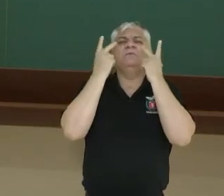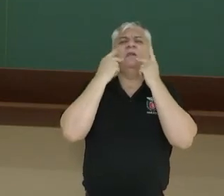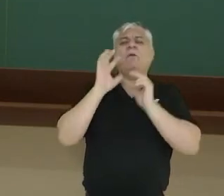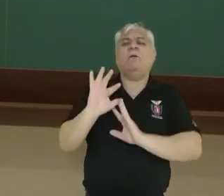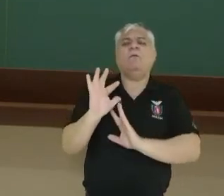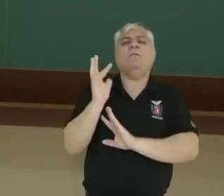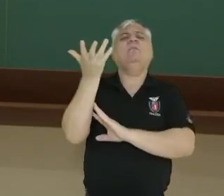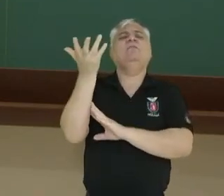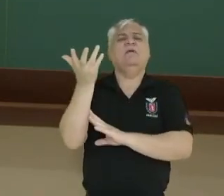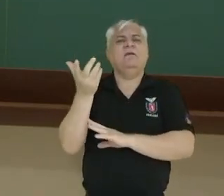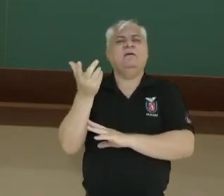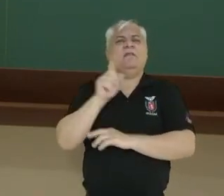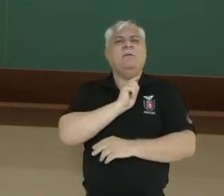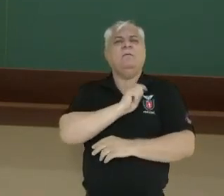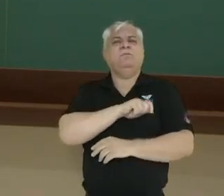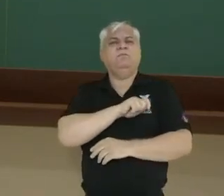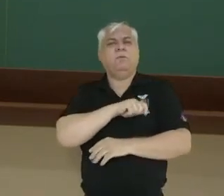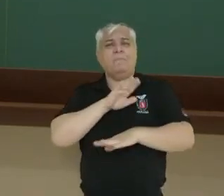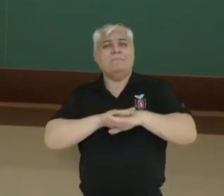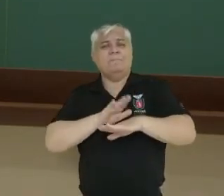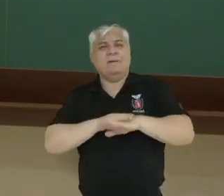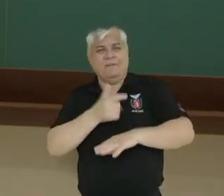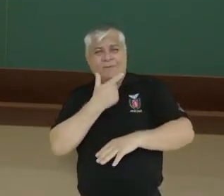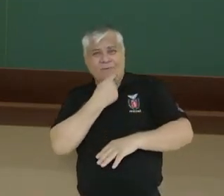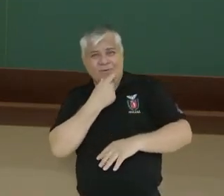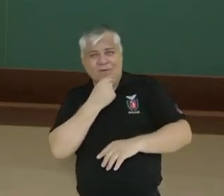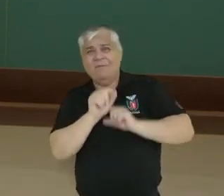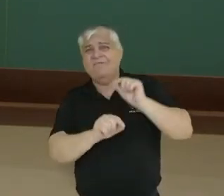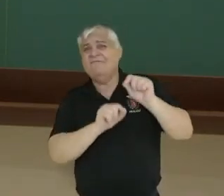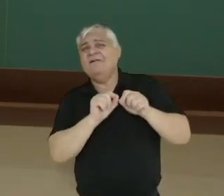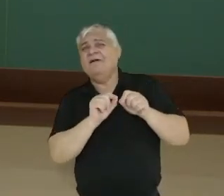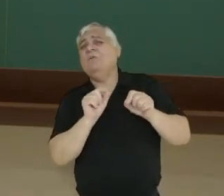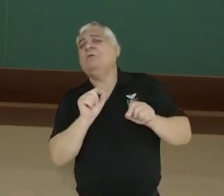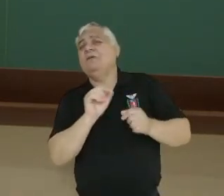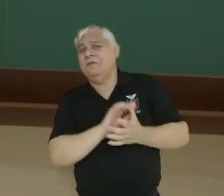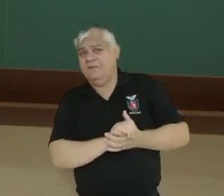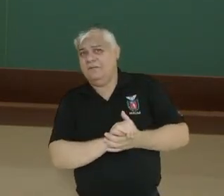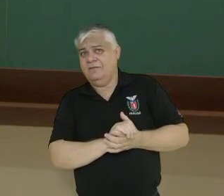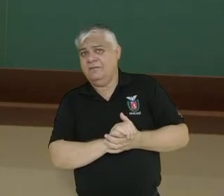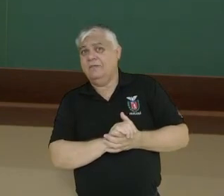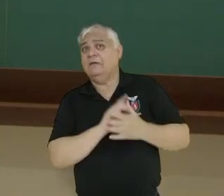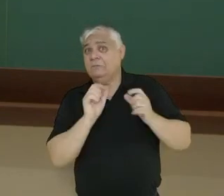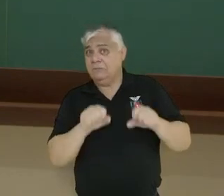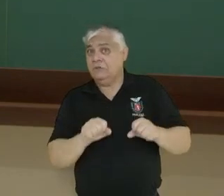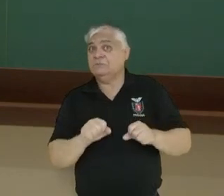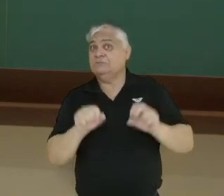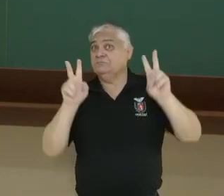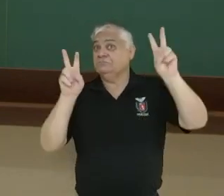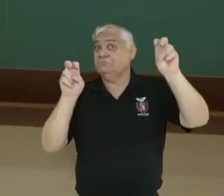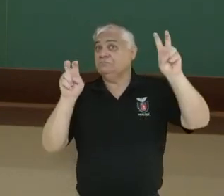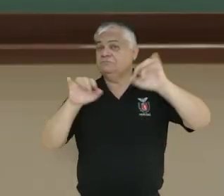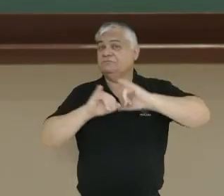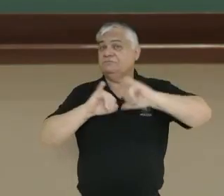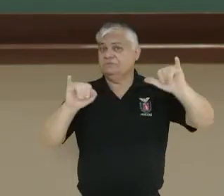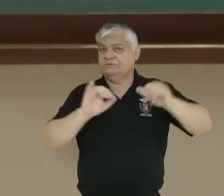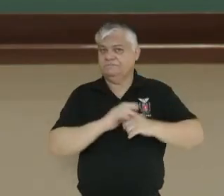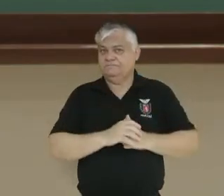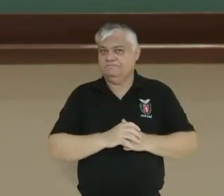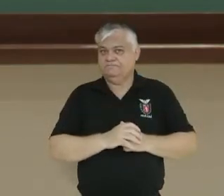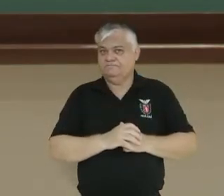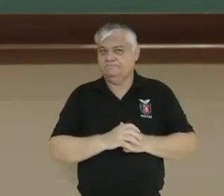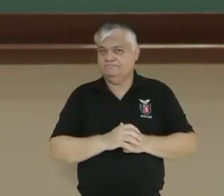também provocados pelas atividades humanas podem ser apontados a partir do título da notícia que nós temos ali.